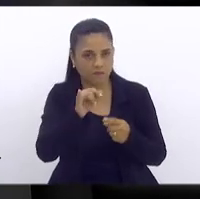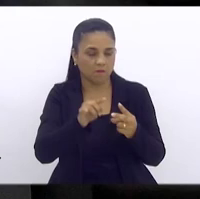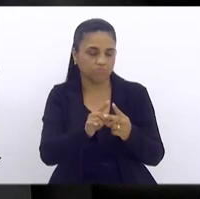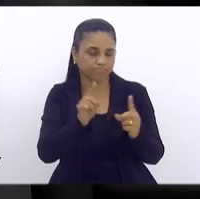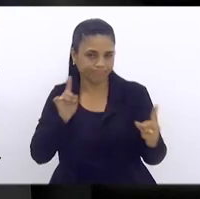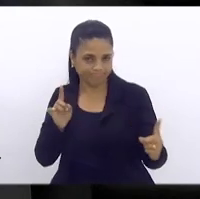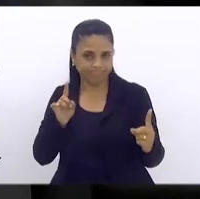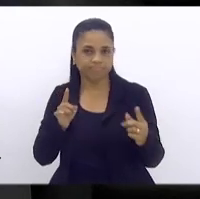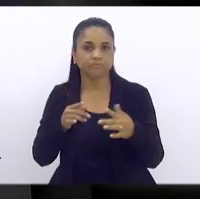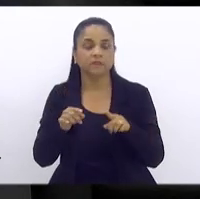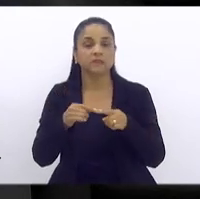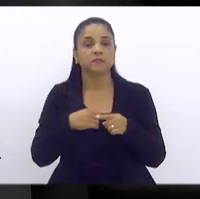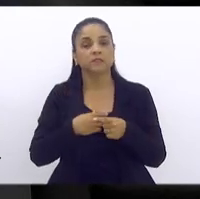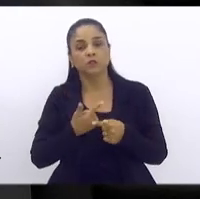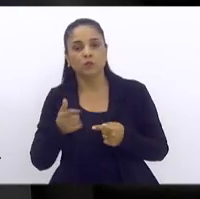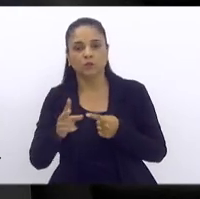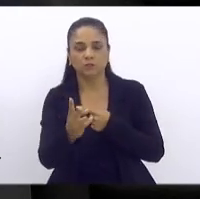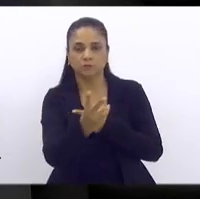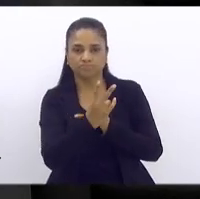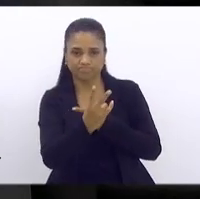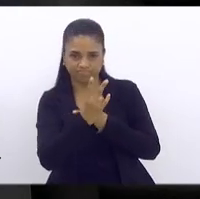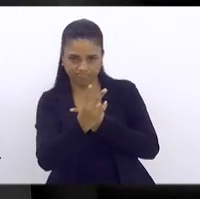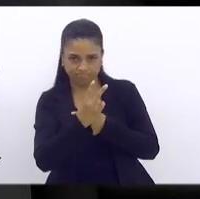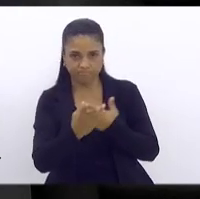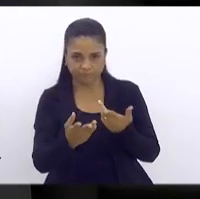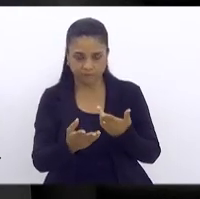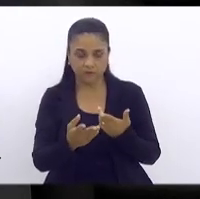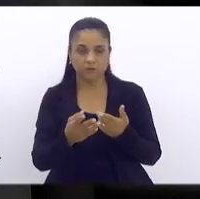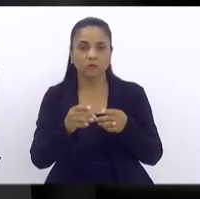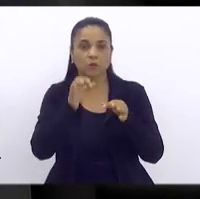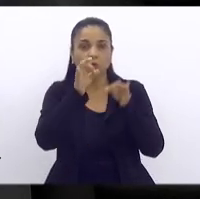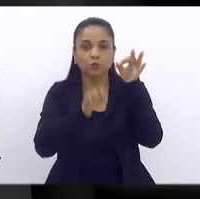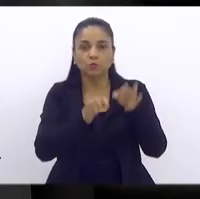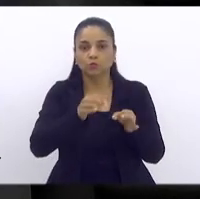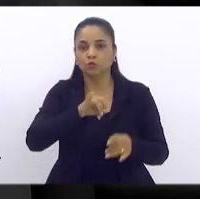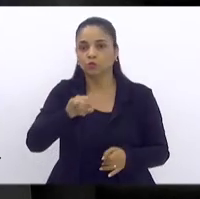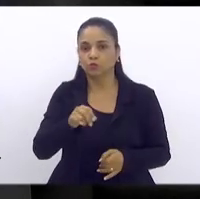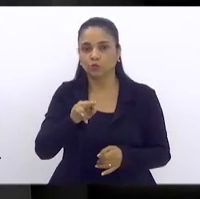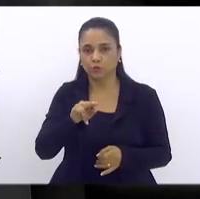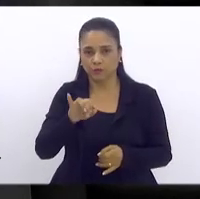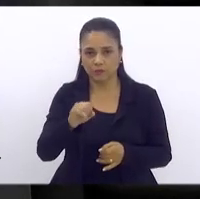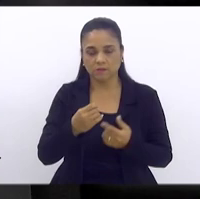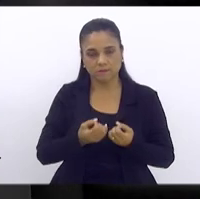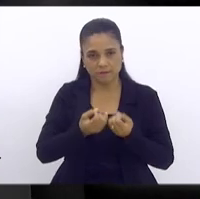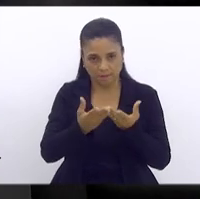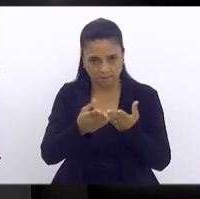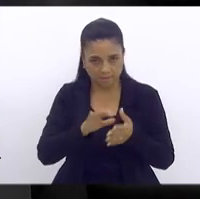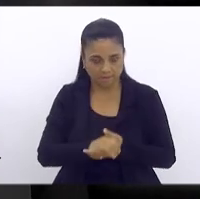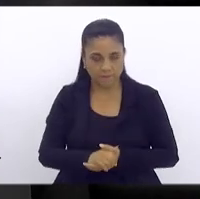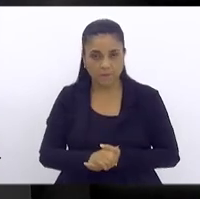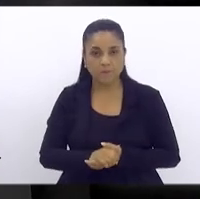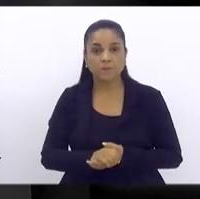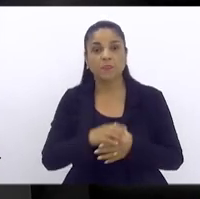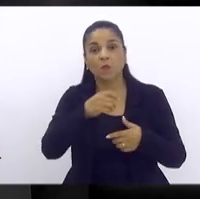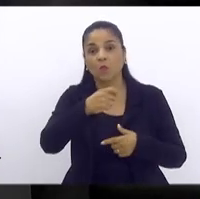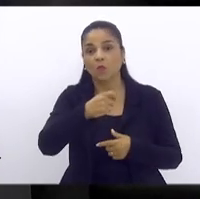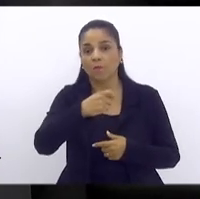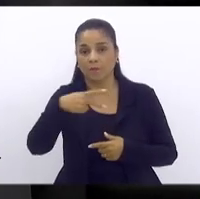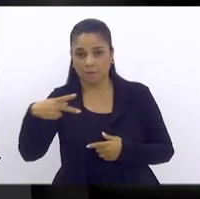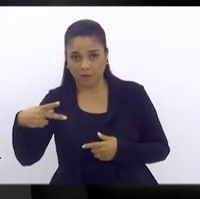E outras medidas protetivas, né, que o próprio juiz também pode, no caso, conceder. Então, a gente teve esse